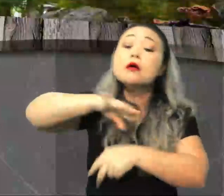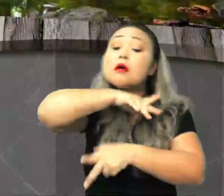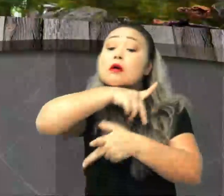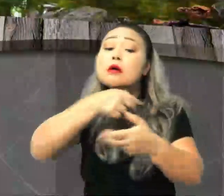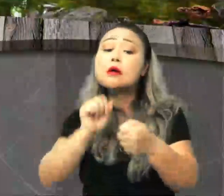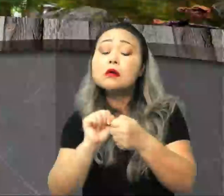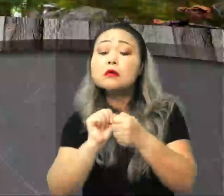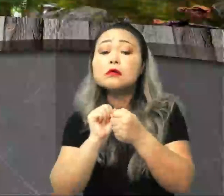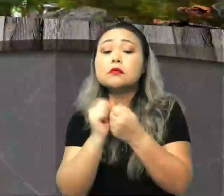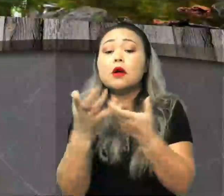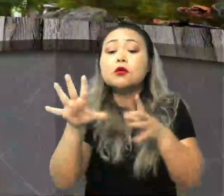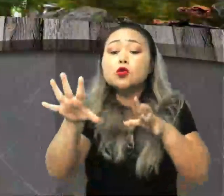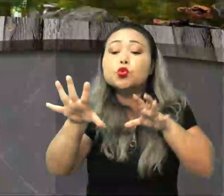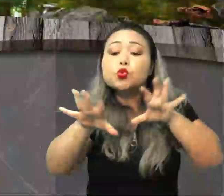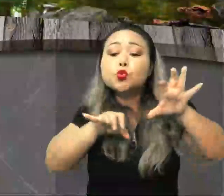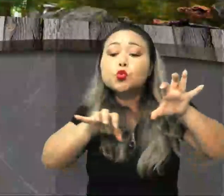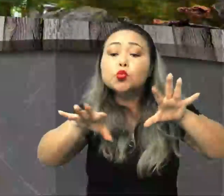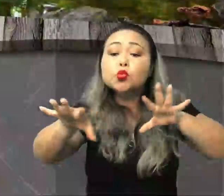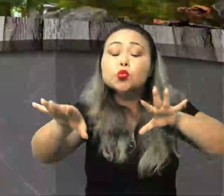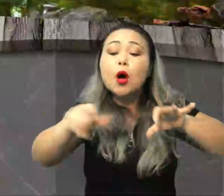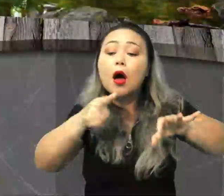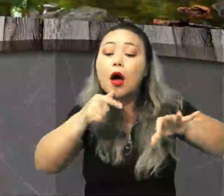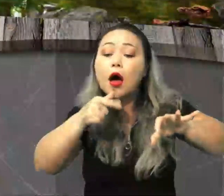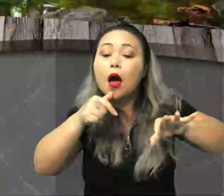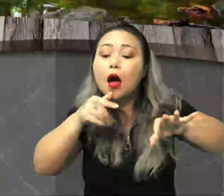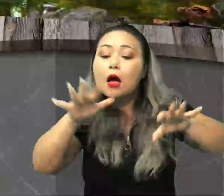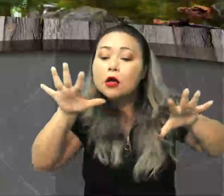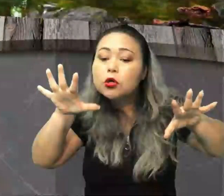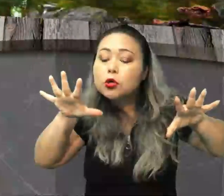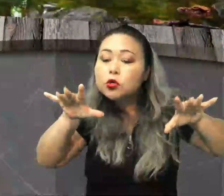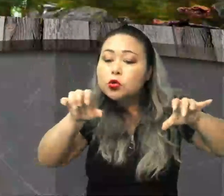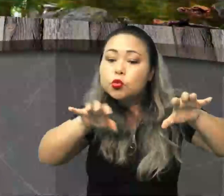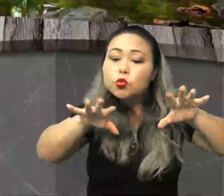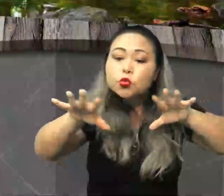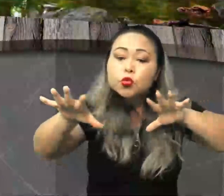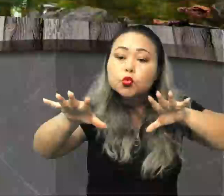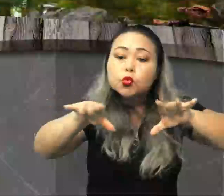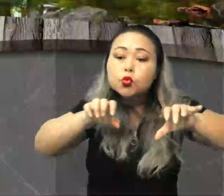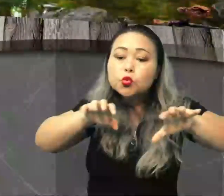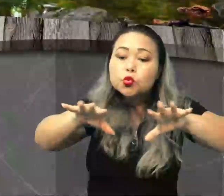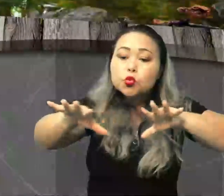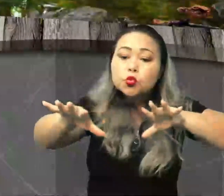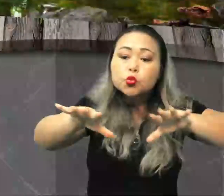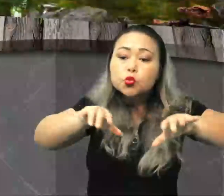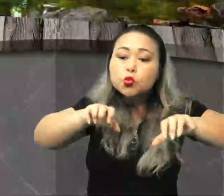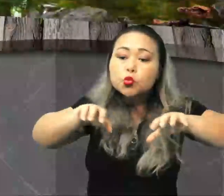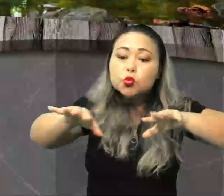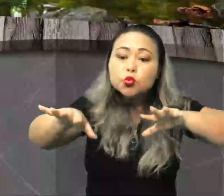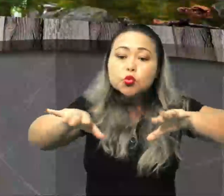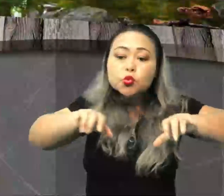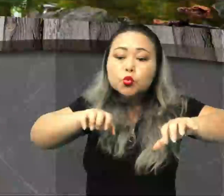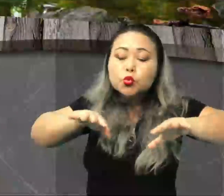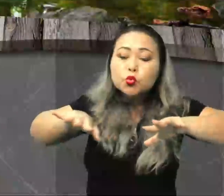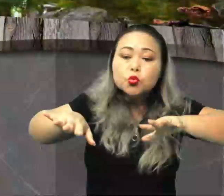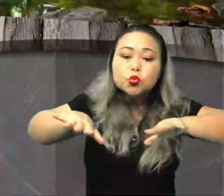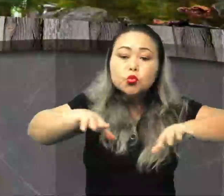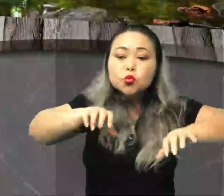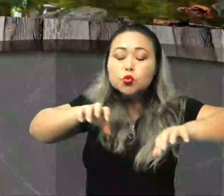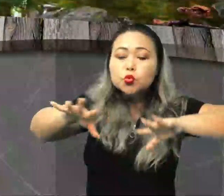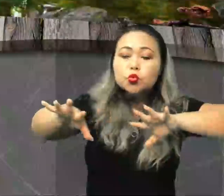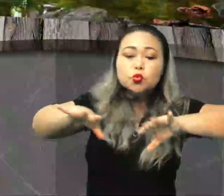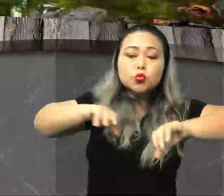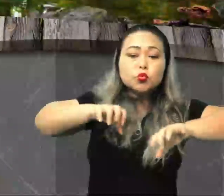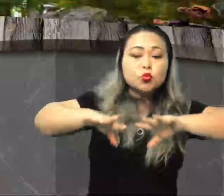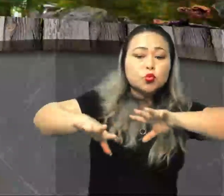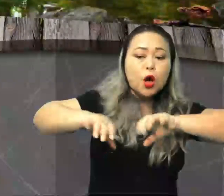animais, eles filtram a água. A água passa pelos seus corpos, né? Pelo seu corpo, os orifícios,